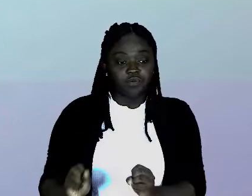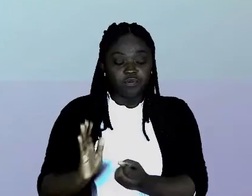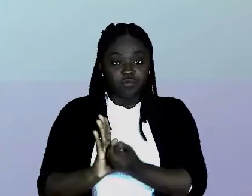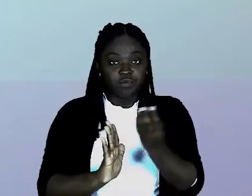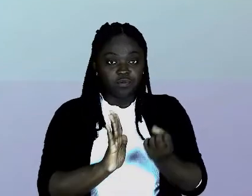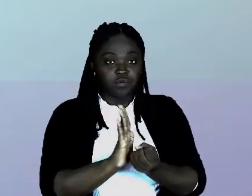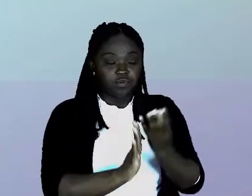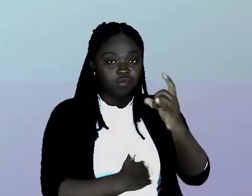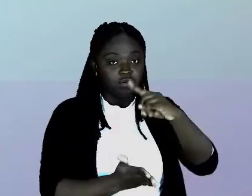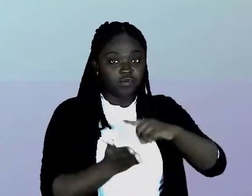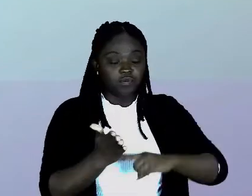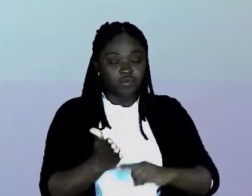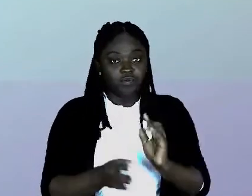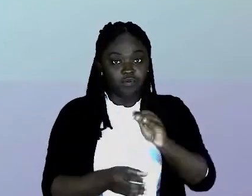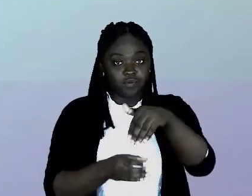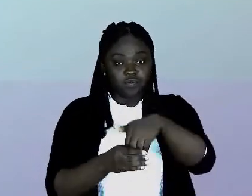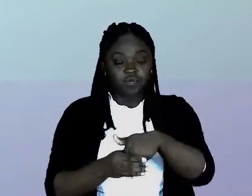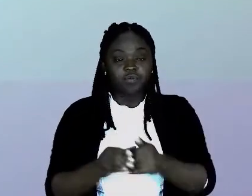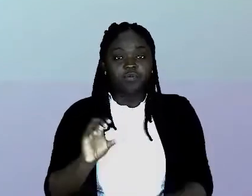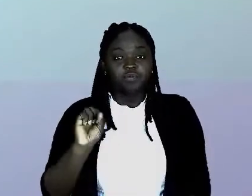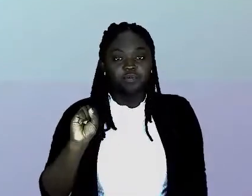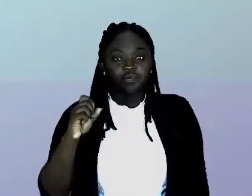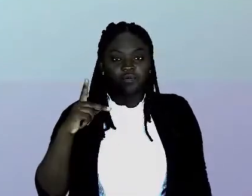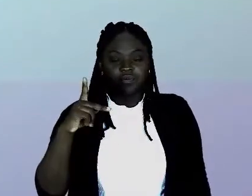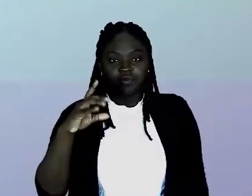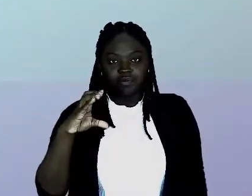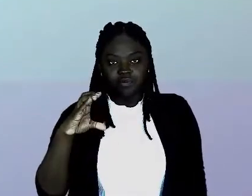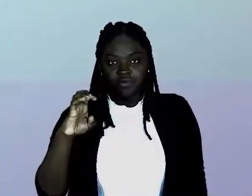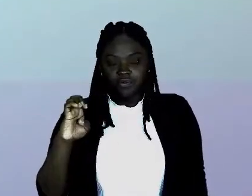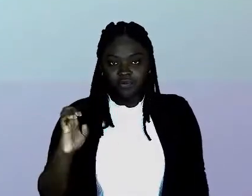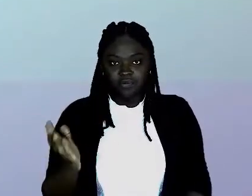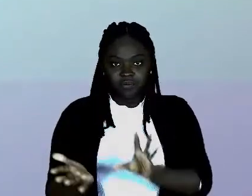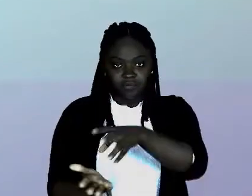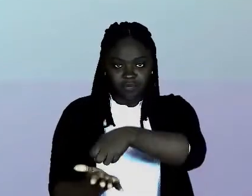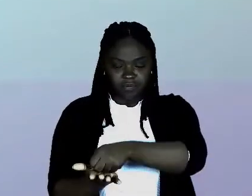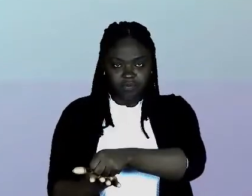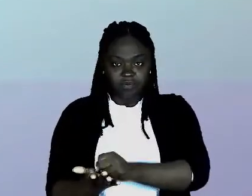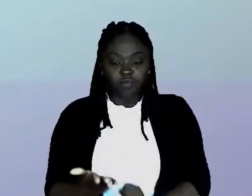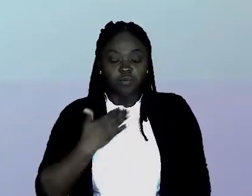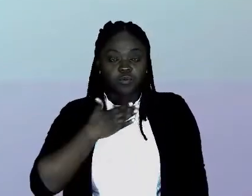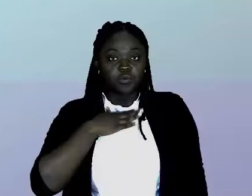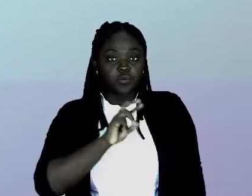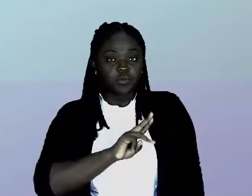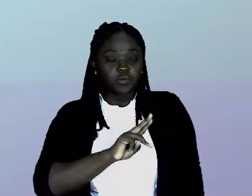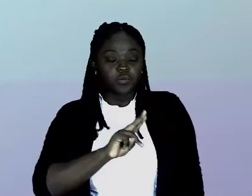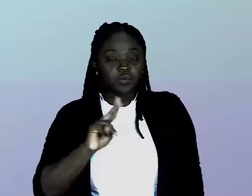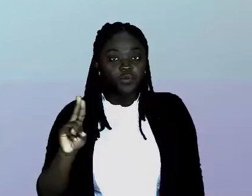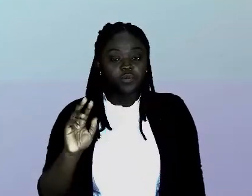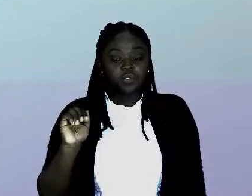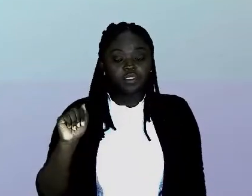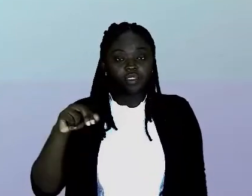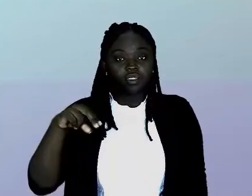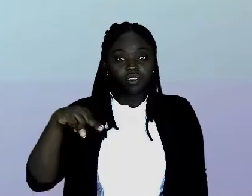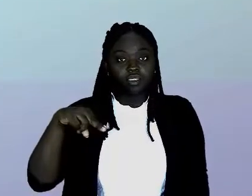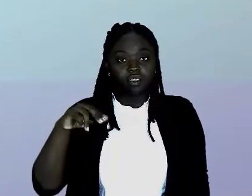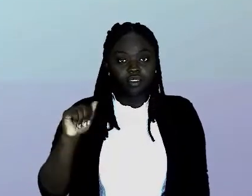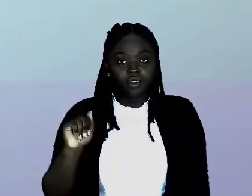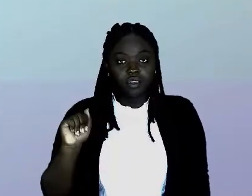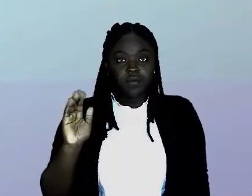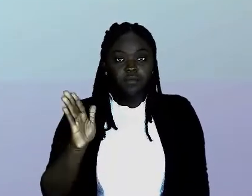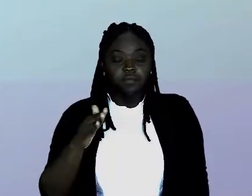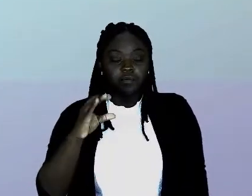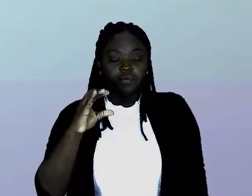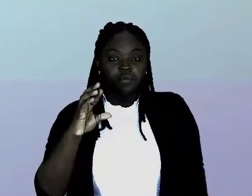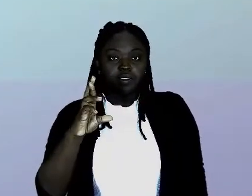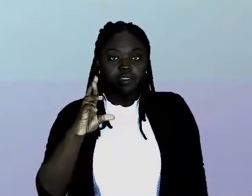de Contas Eleitorais, SPCE Cadastro. Meu nome é Ana Cristina, sou